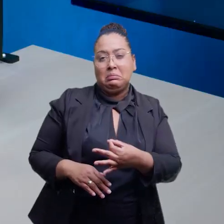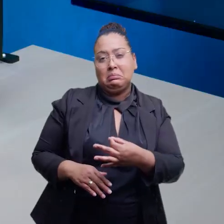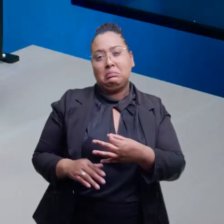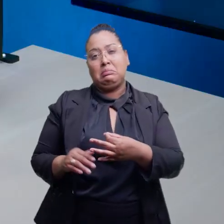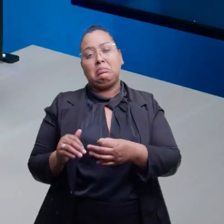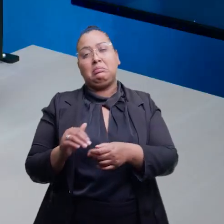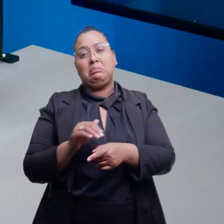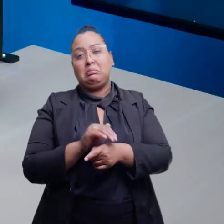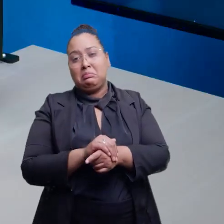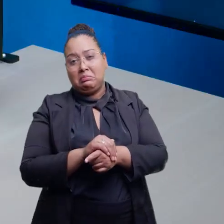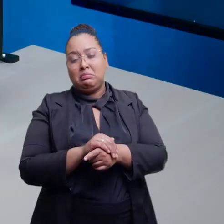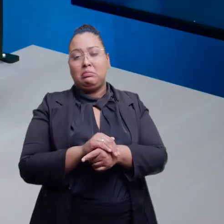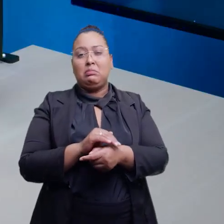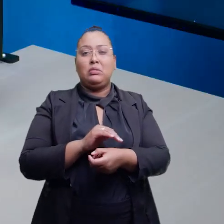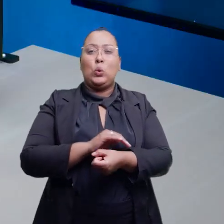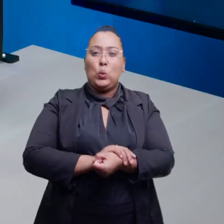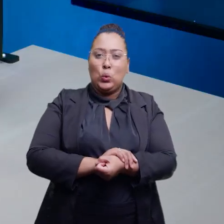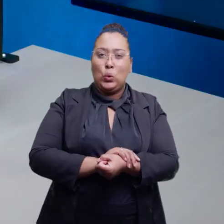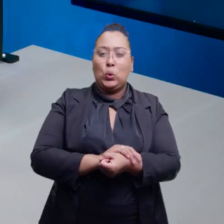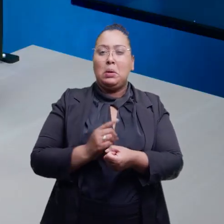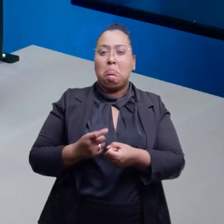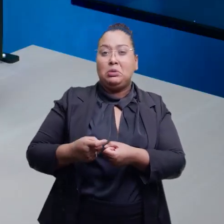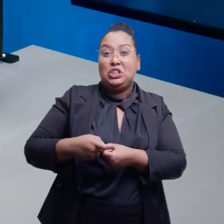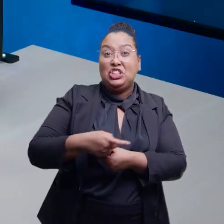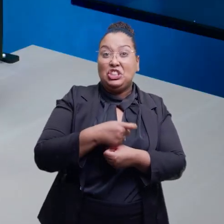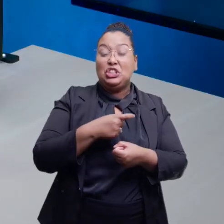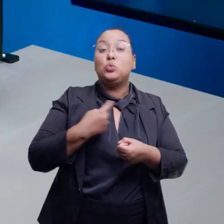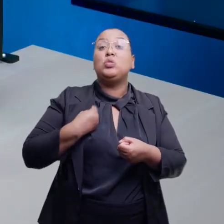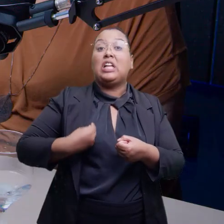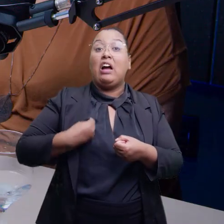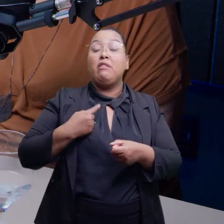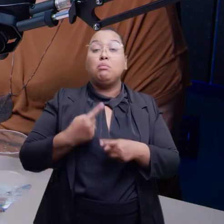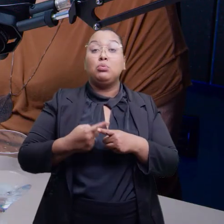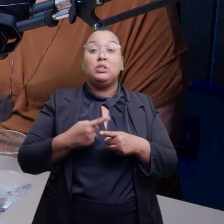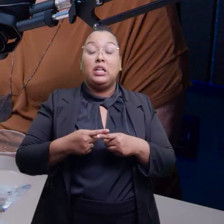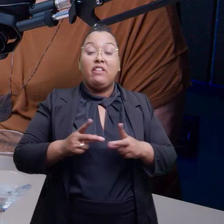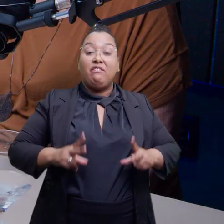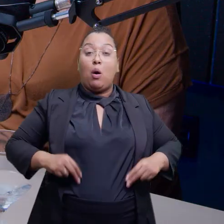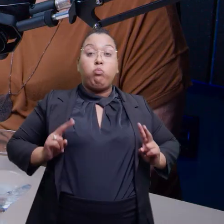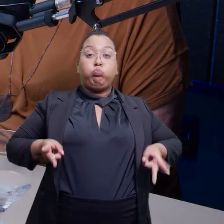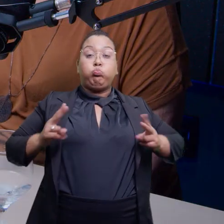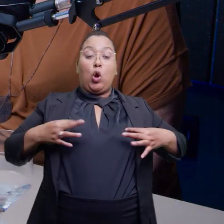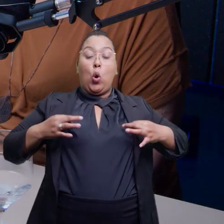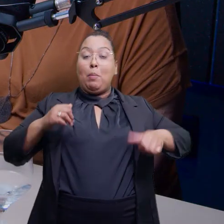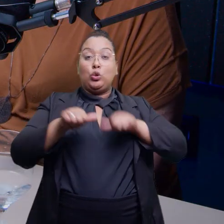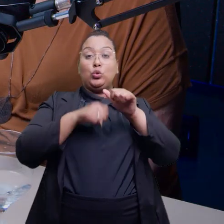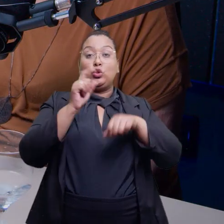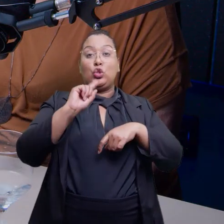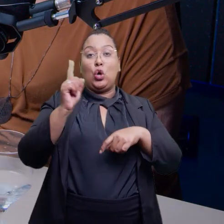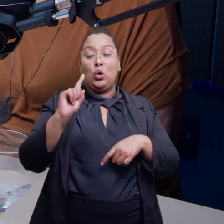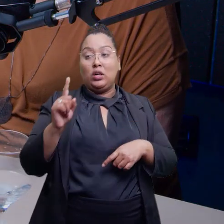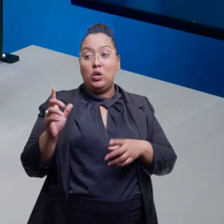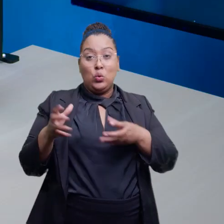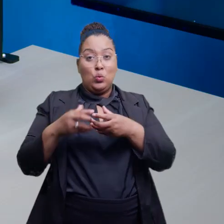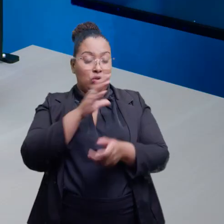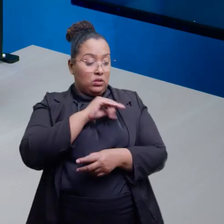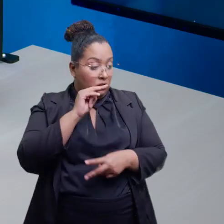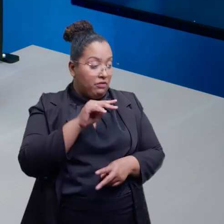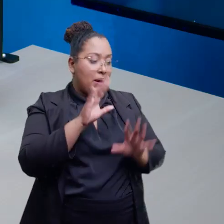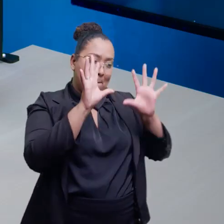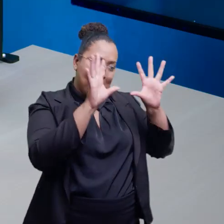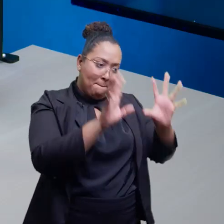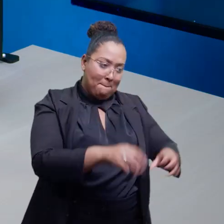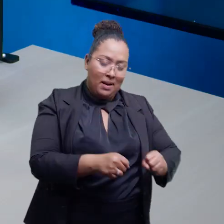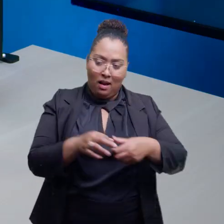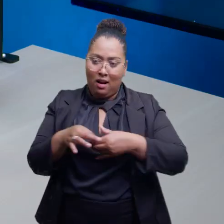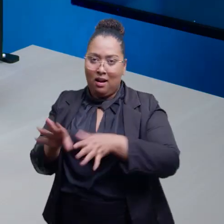que não trocam de roupa, que não tomam banho. Eu digo situações extremas mesmo, né? Que às vezes o conselho tira, leva para o acolhimento. E aí, quando